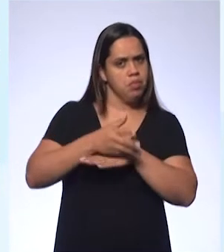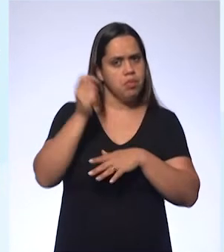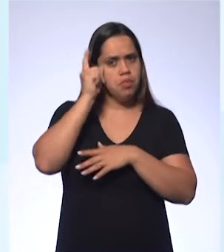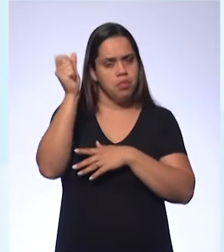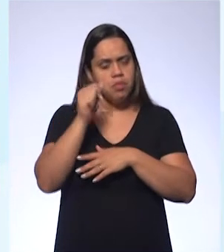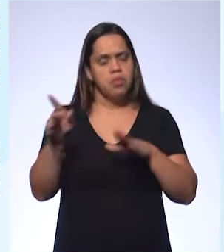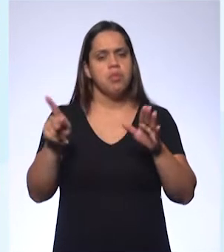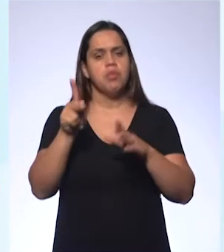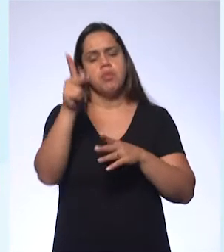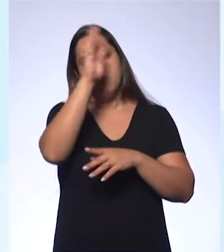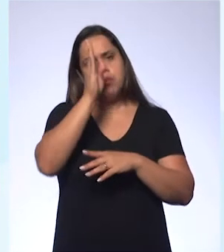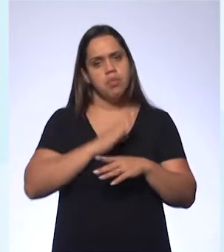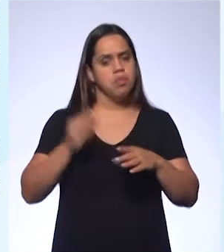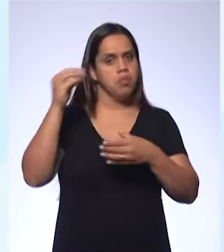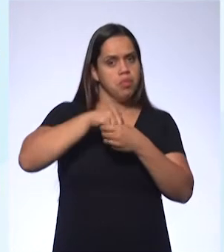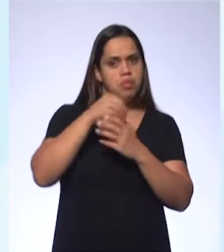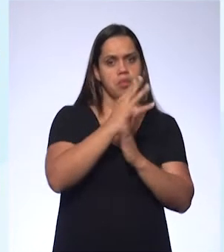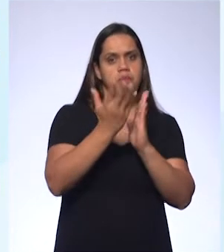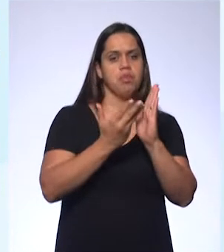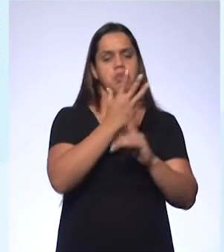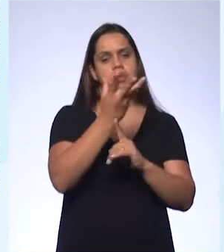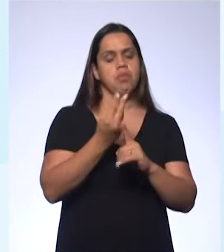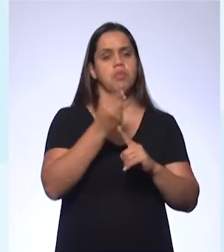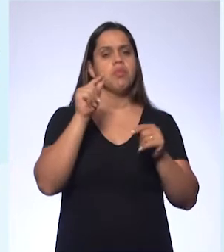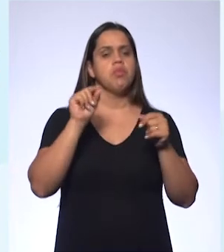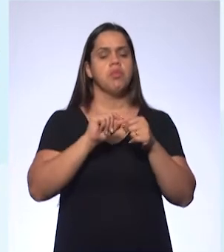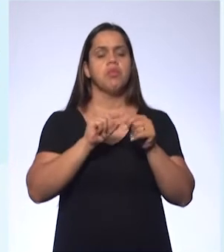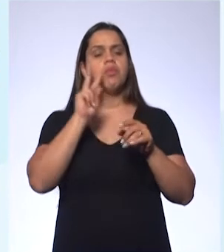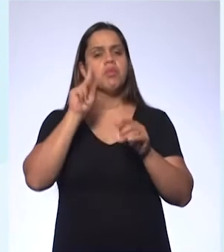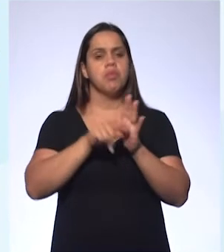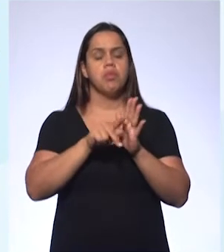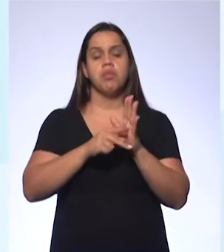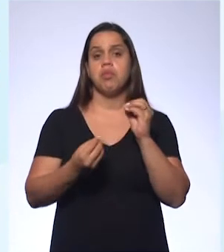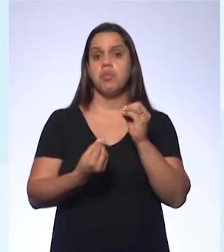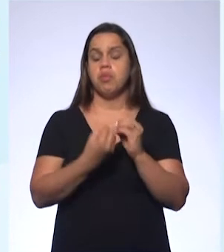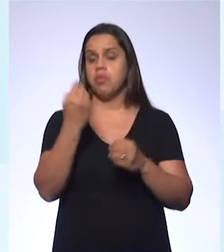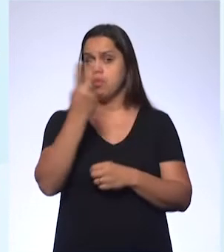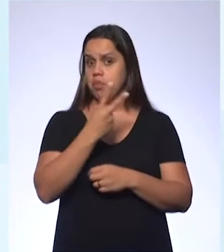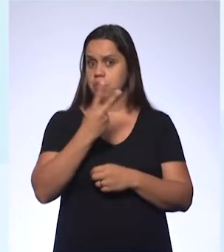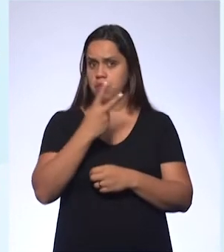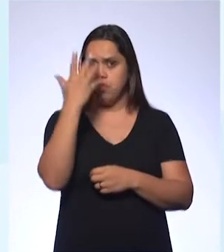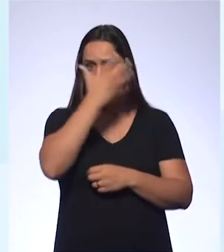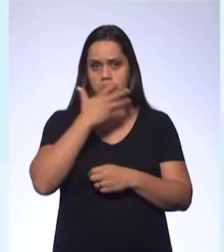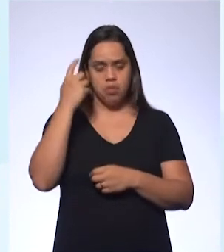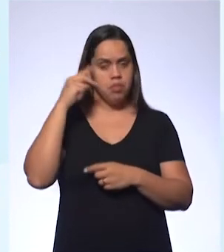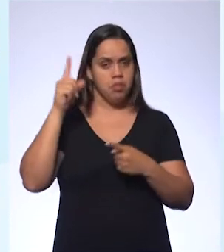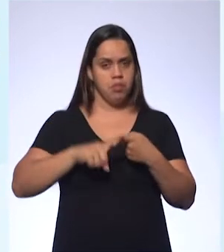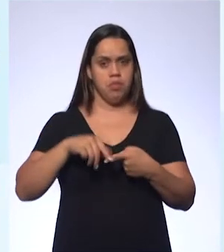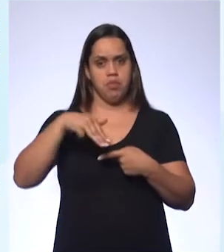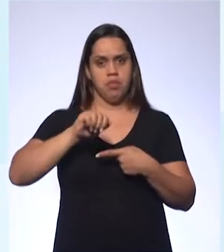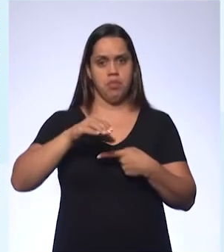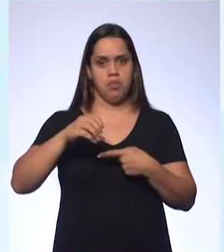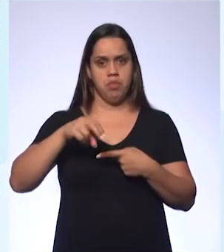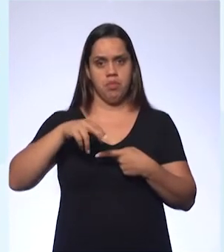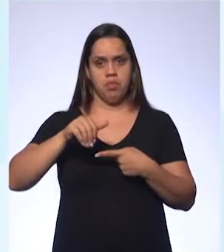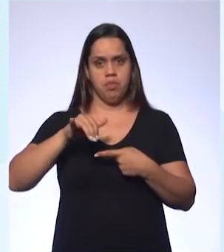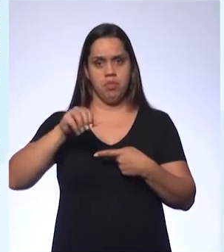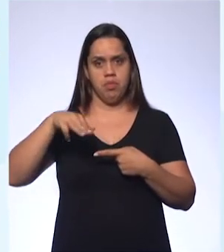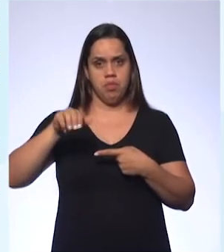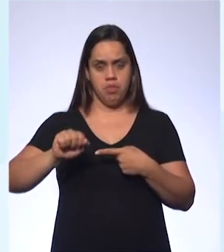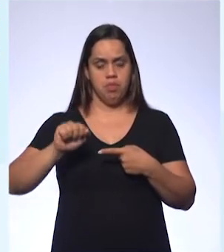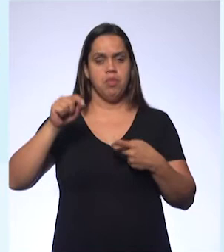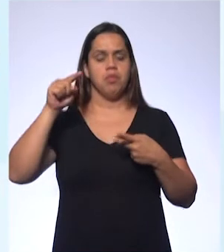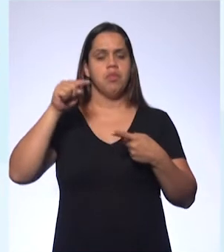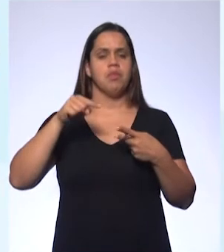nas artes, né? Então ele foi autor de dois dos mais conhecidos romances modernistas. Macunaíma, O Herói Sem Nenhum Caráter, né,